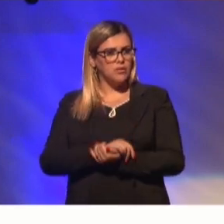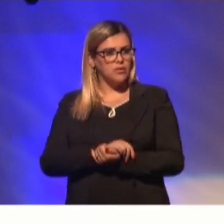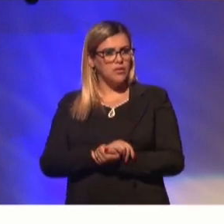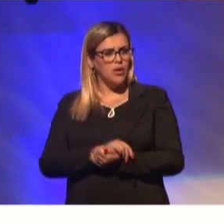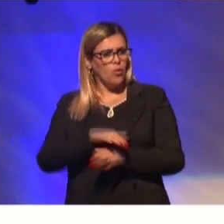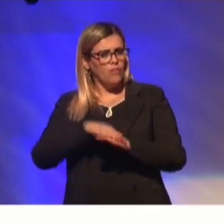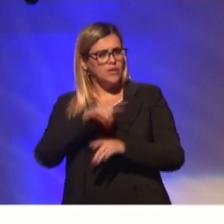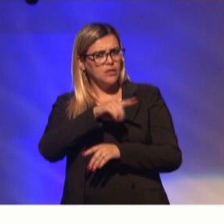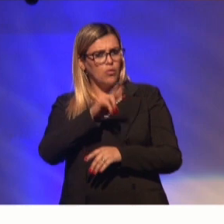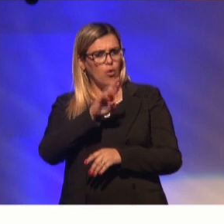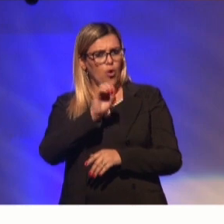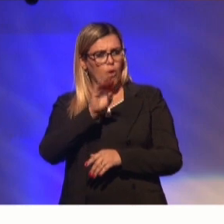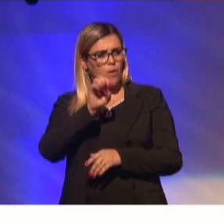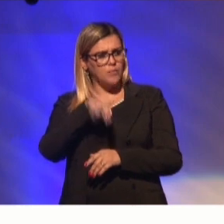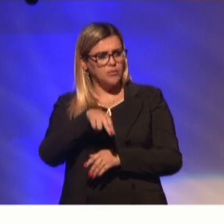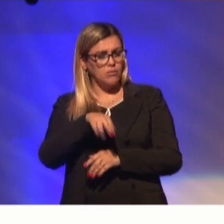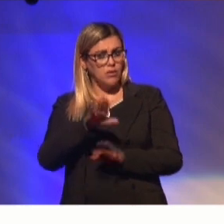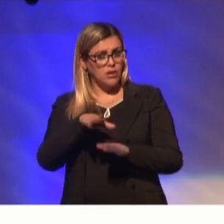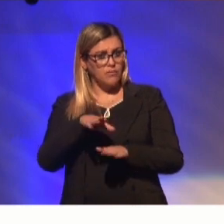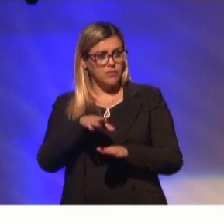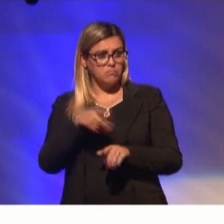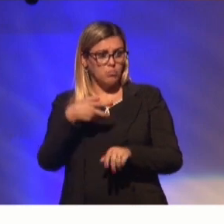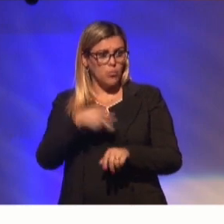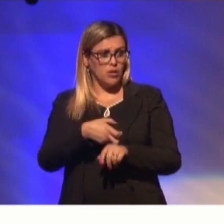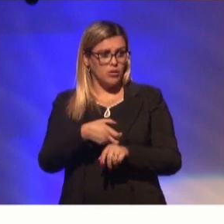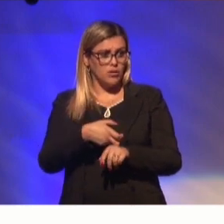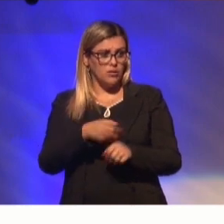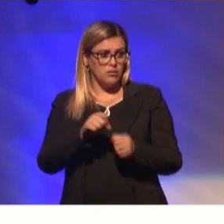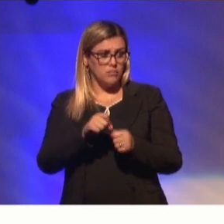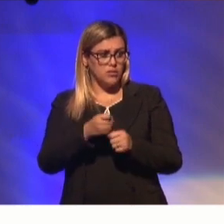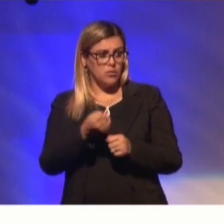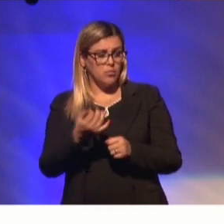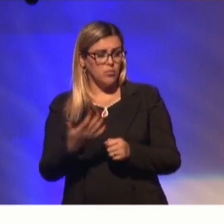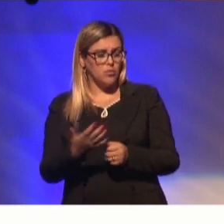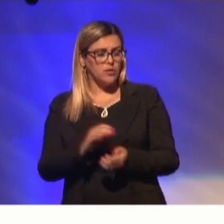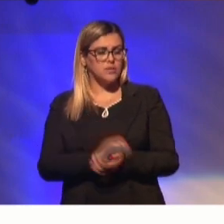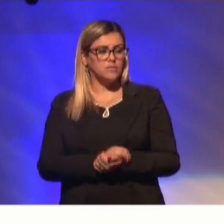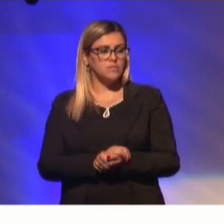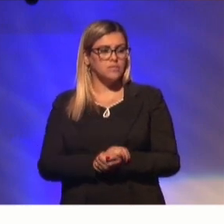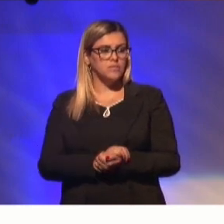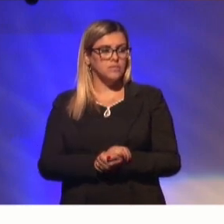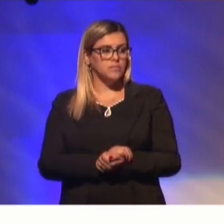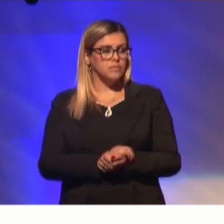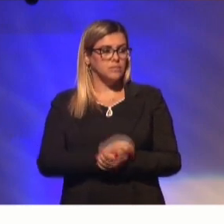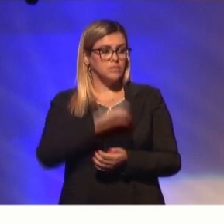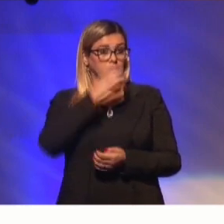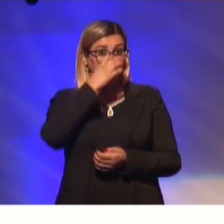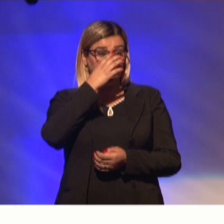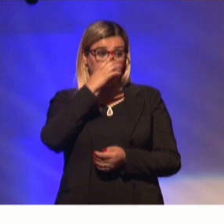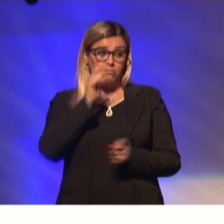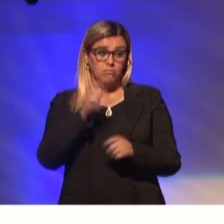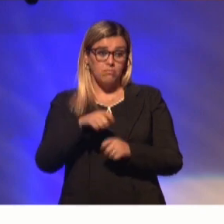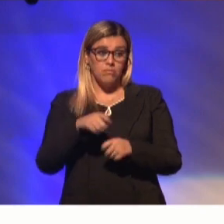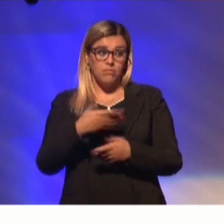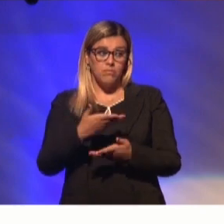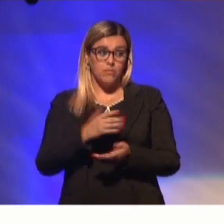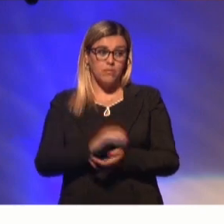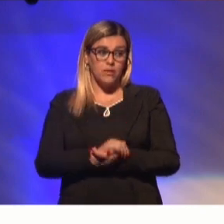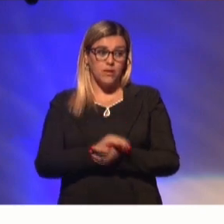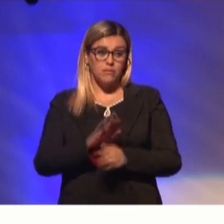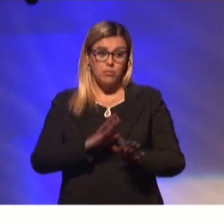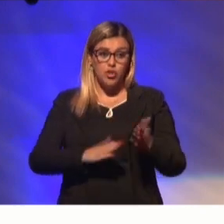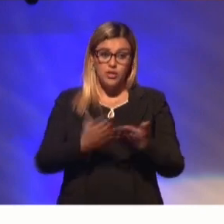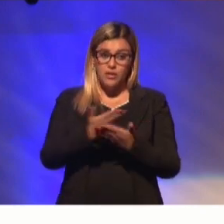com o Robson, às vezes ele aplica pode ser uma faceite plantar, e isso aí pode ser, às